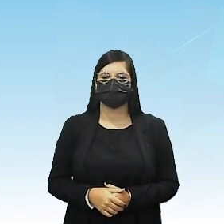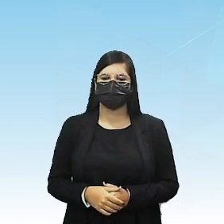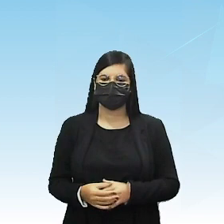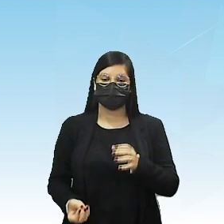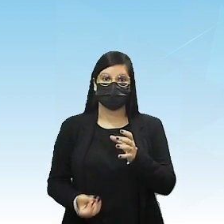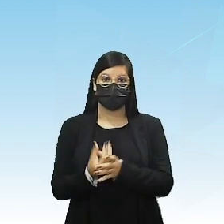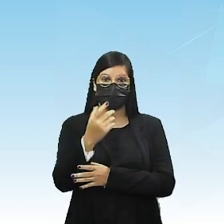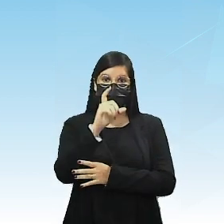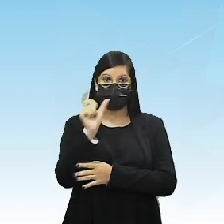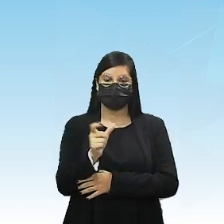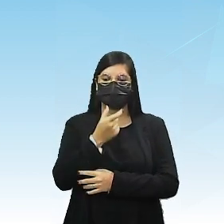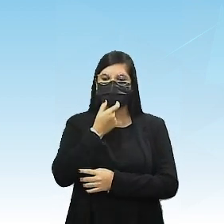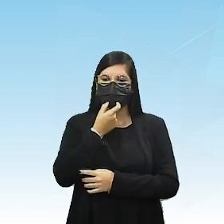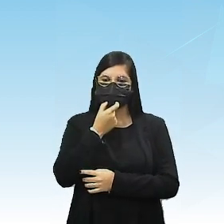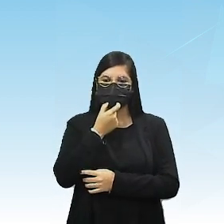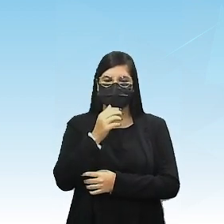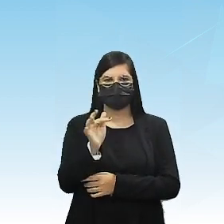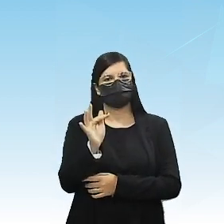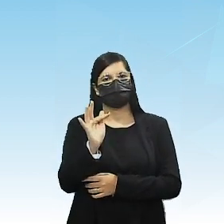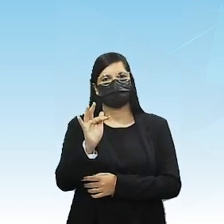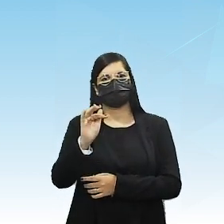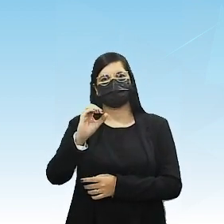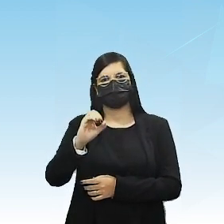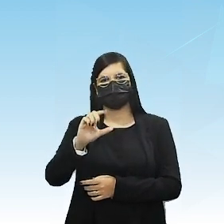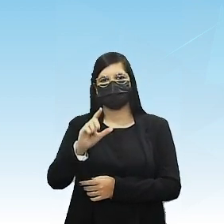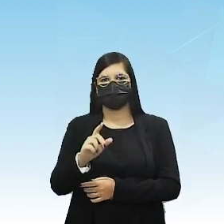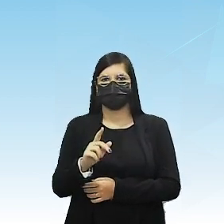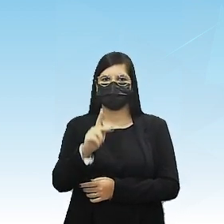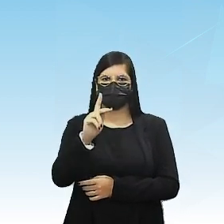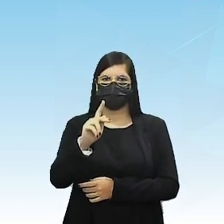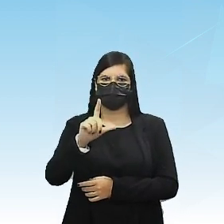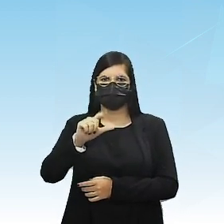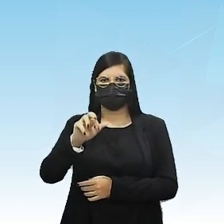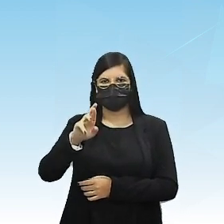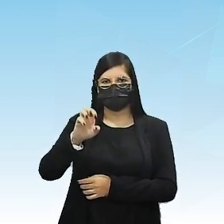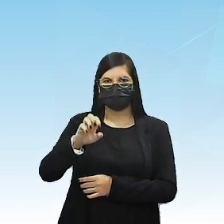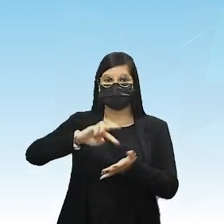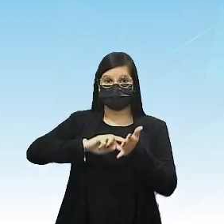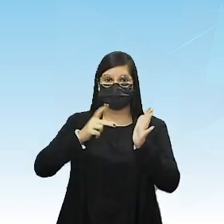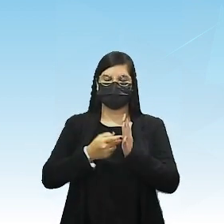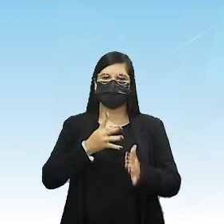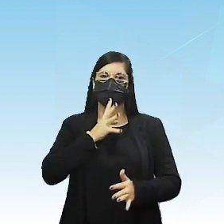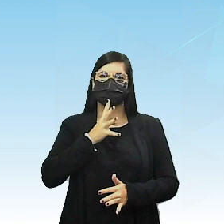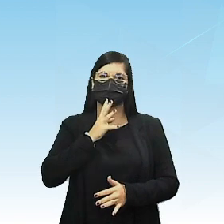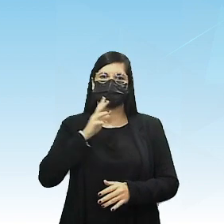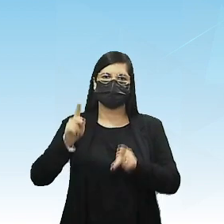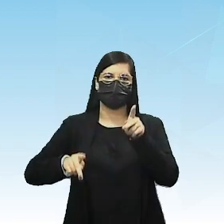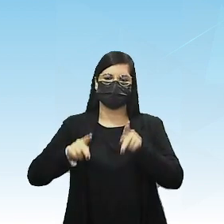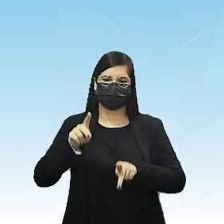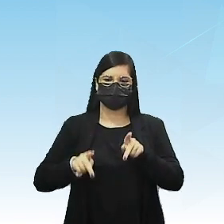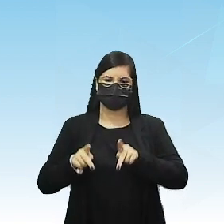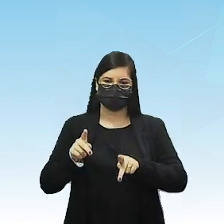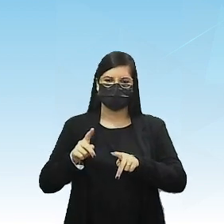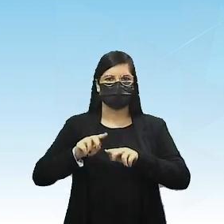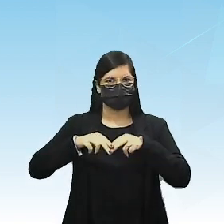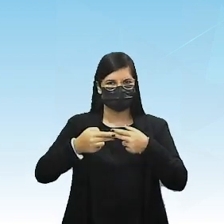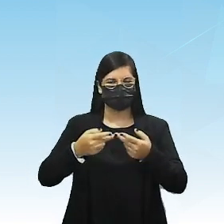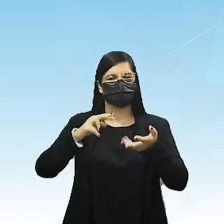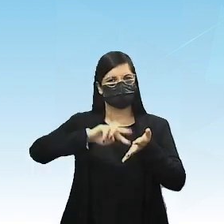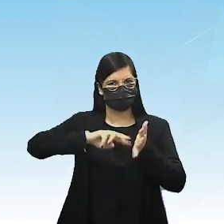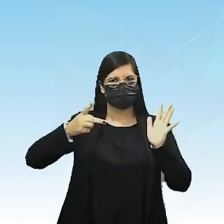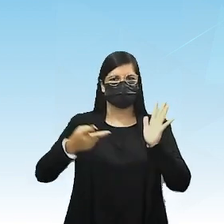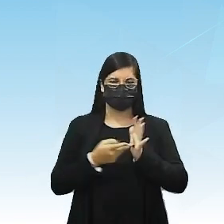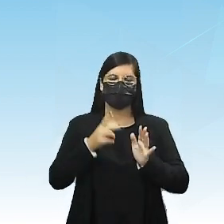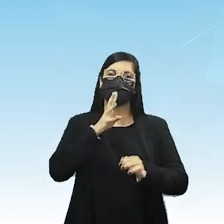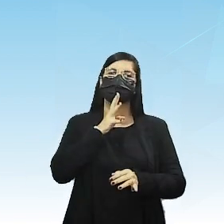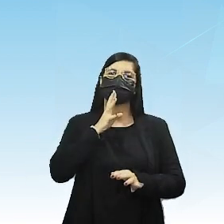Originada na palavra inglesa folklore, que significa conhecimento do povo. Então, folclore vai significar conhecimento